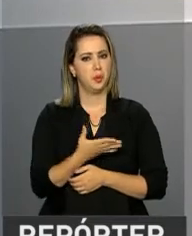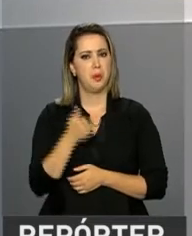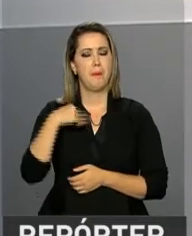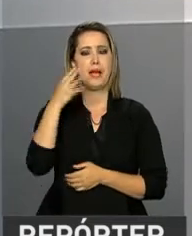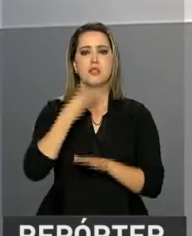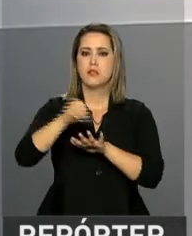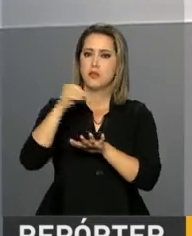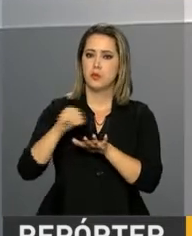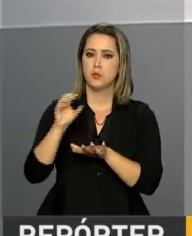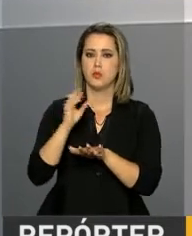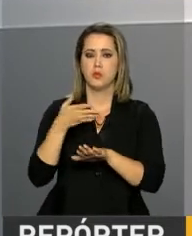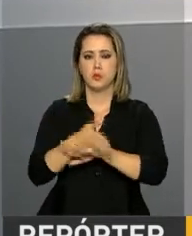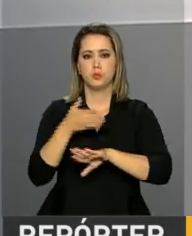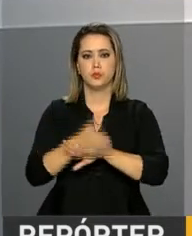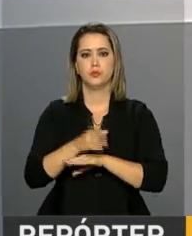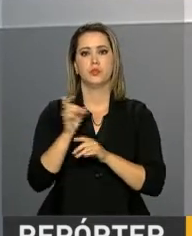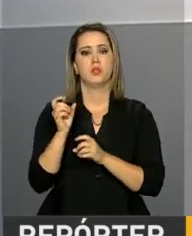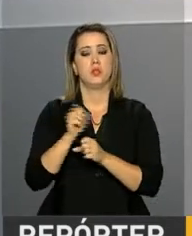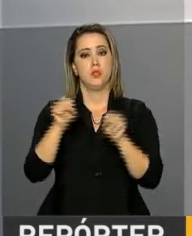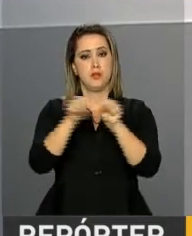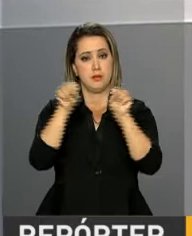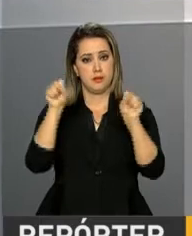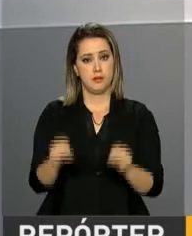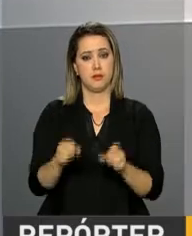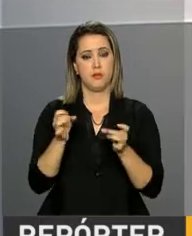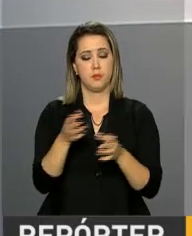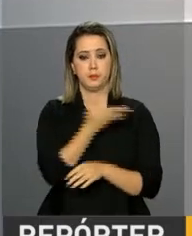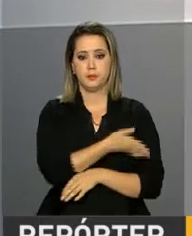Para mais informações, basta acessar o site da Receita